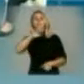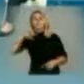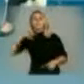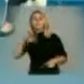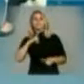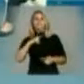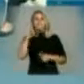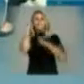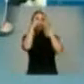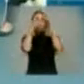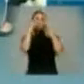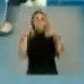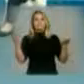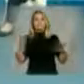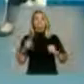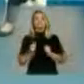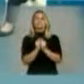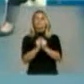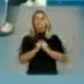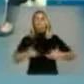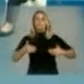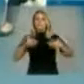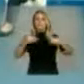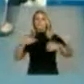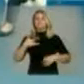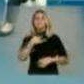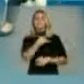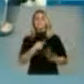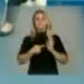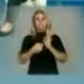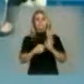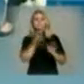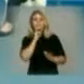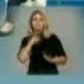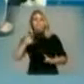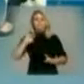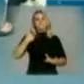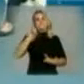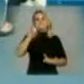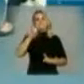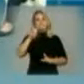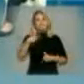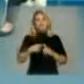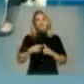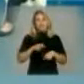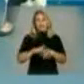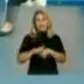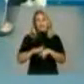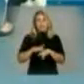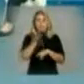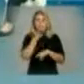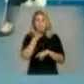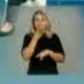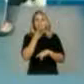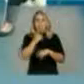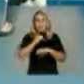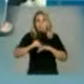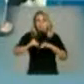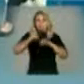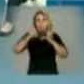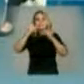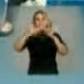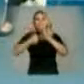uma preocupação do Ministério da Saúde exatamente com essa faixa dos 15 anos, porque a doença demora a